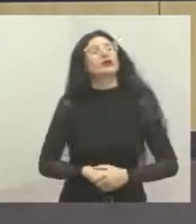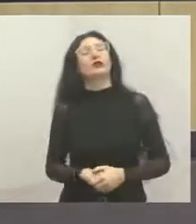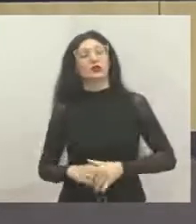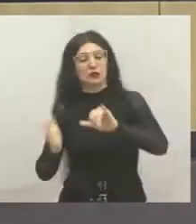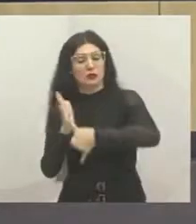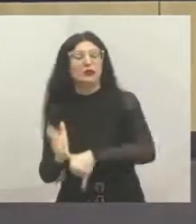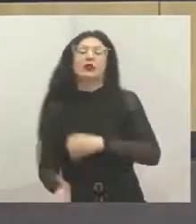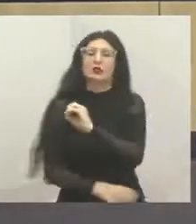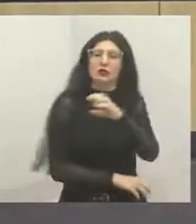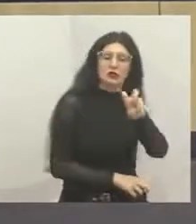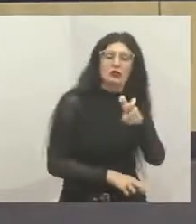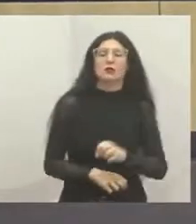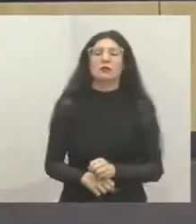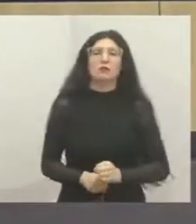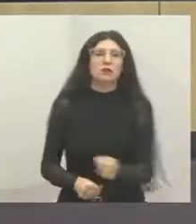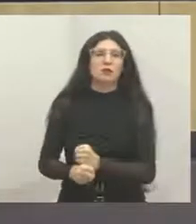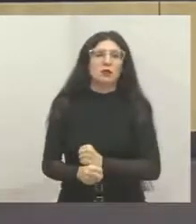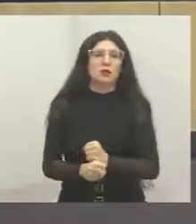número